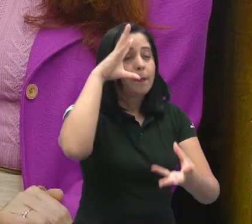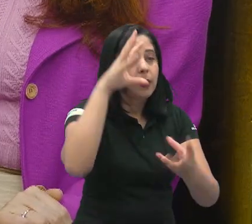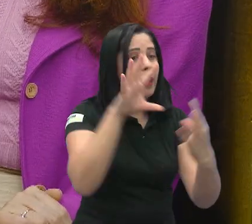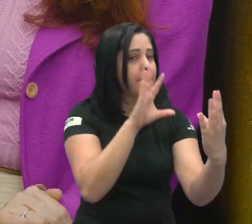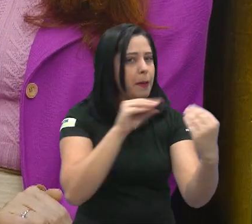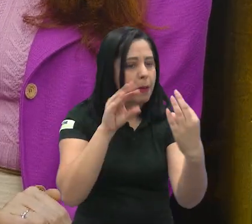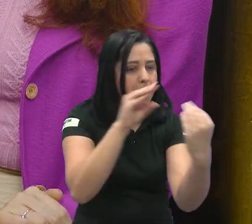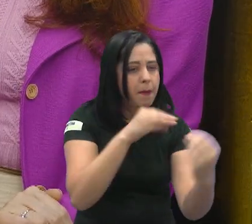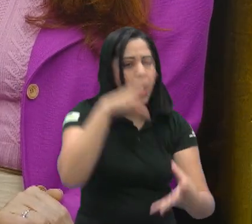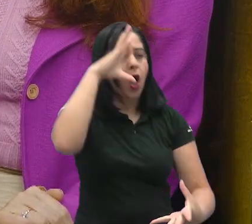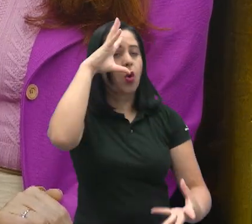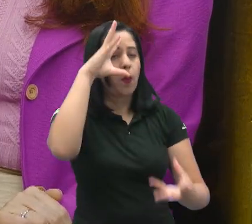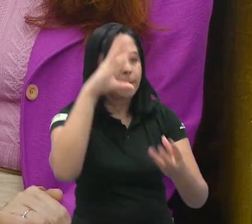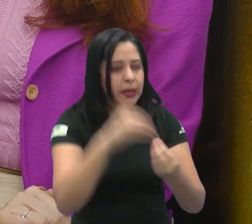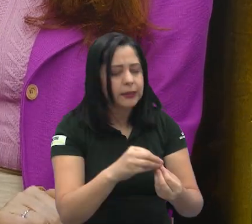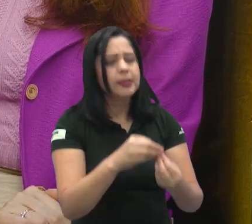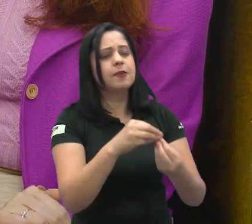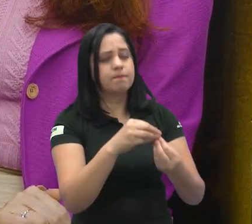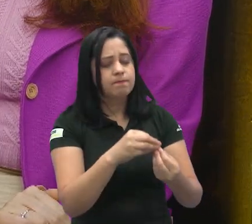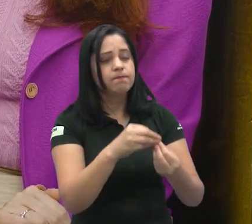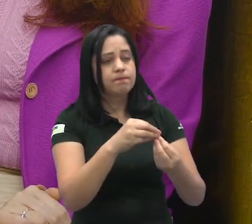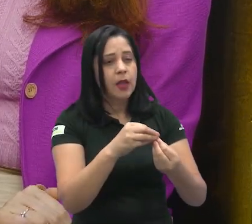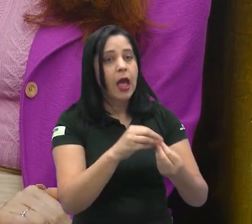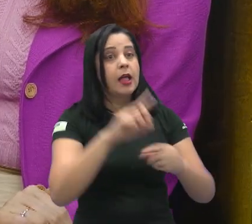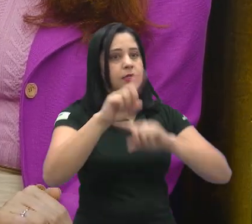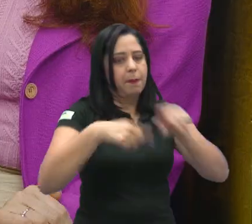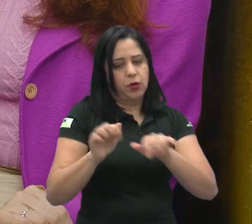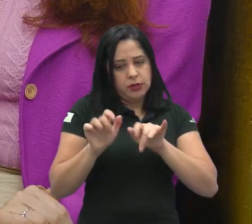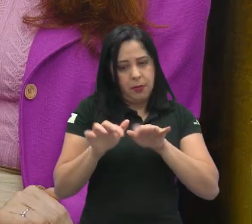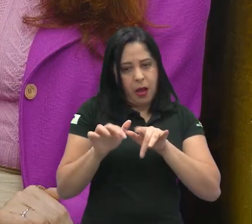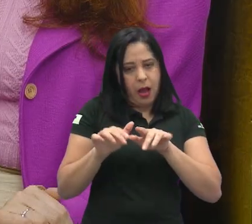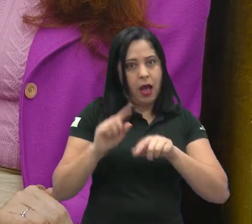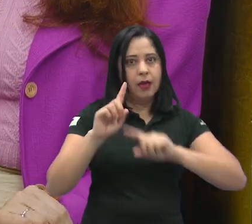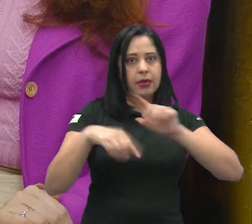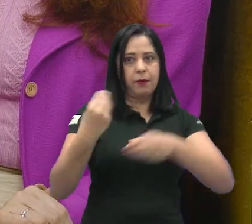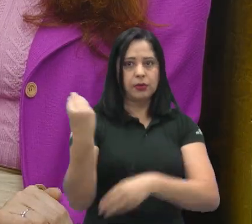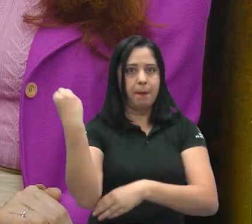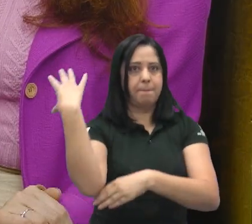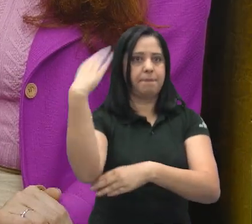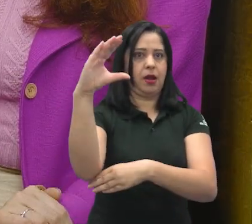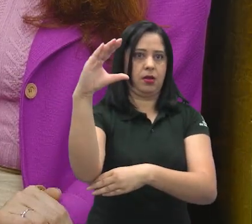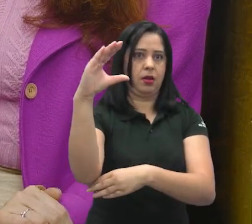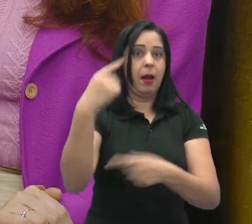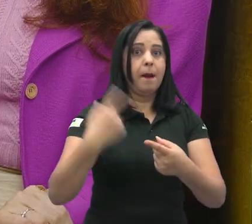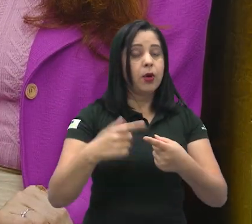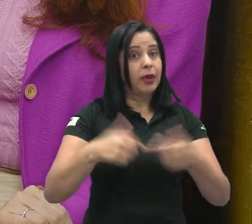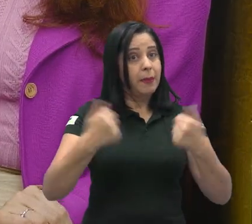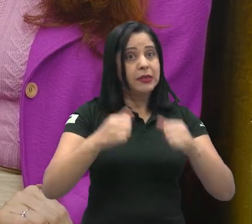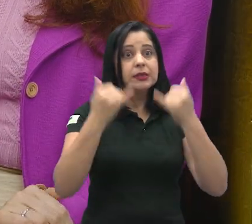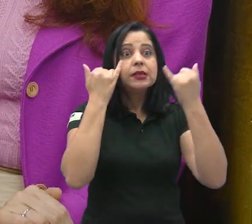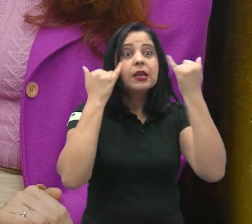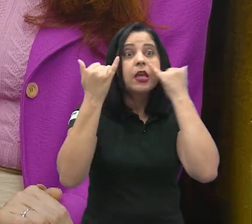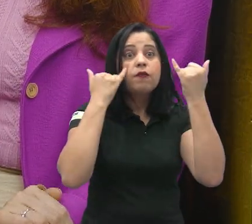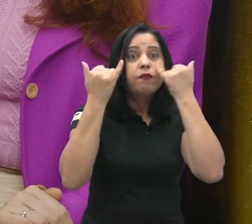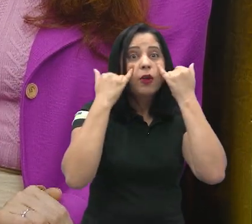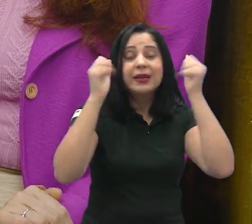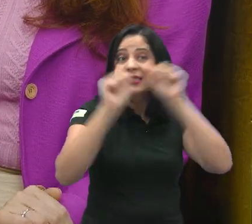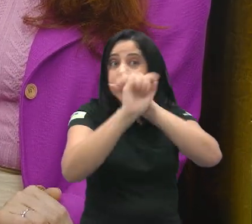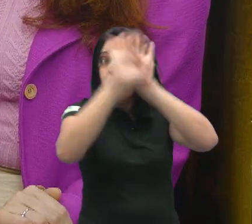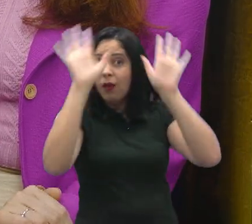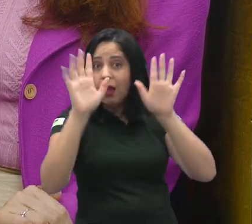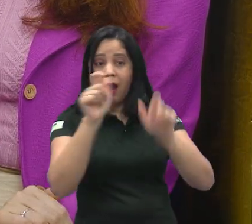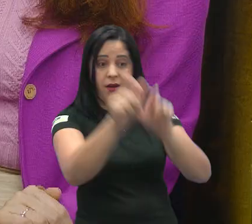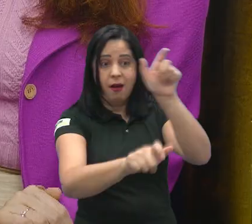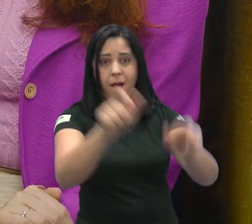transmitir isso da maneira mais fácil para a população, para que a gente cumpra mesmo o dever de levar para a população informação e para